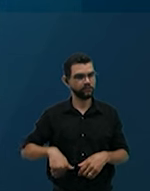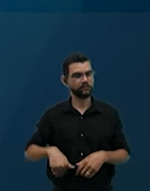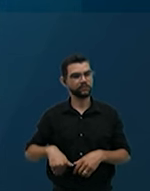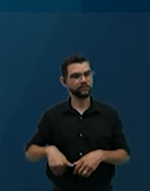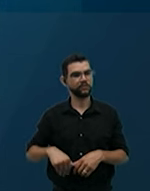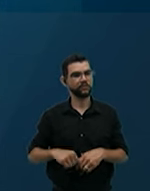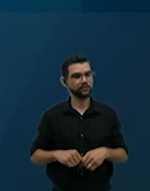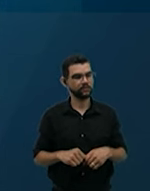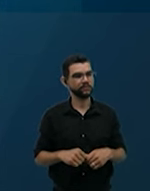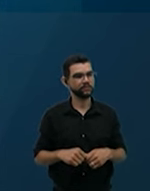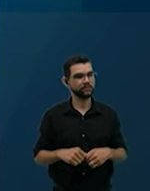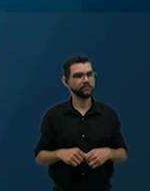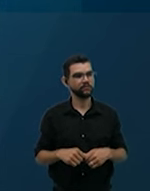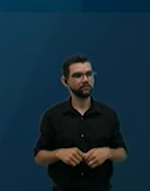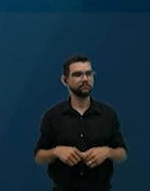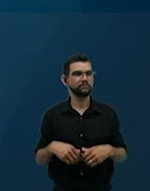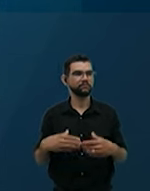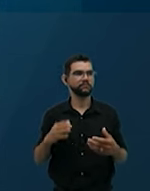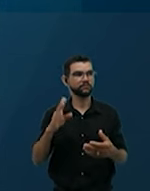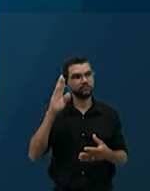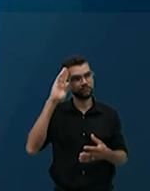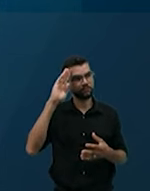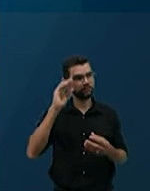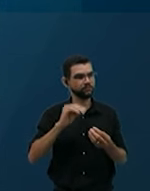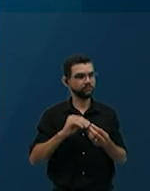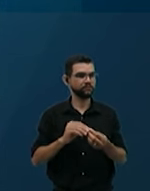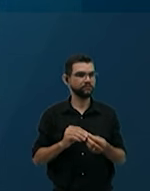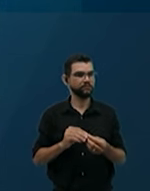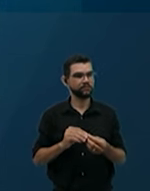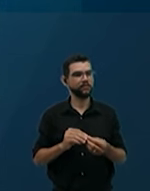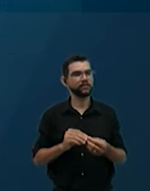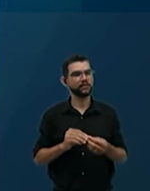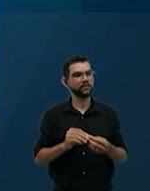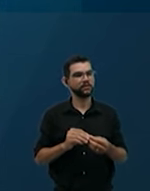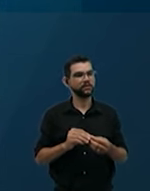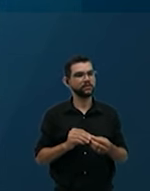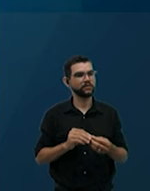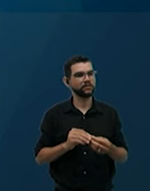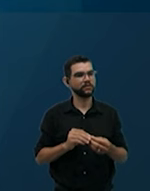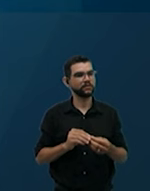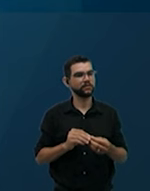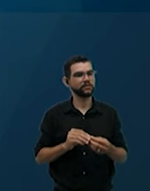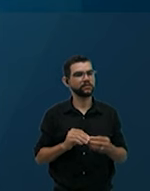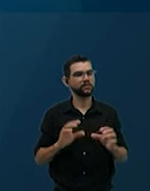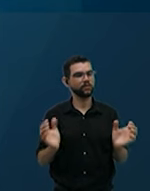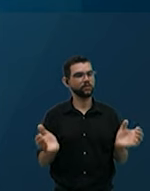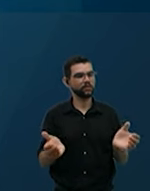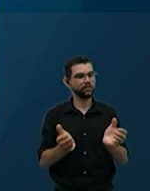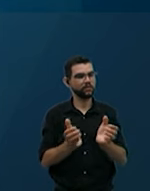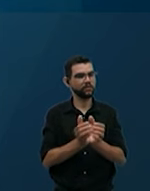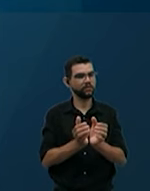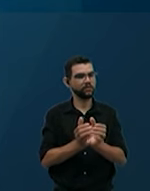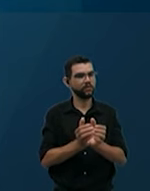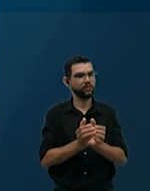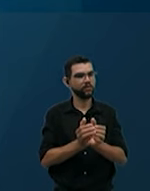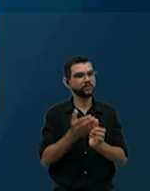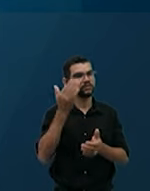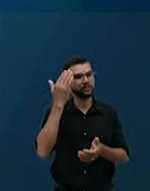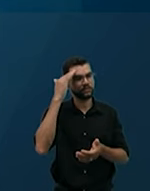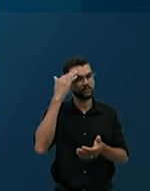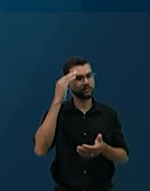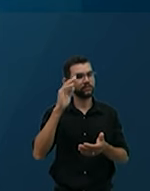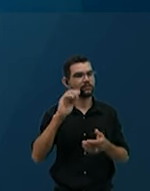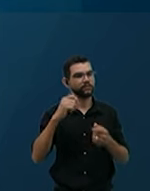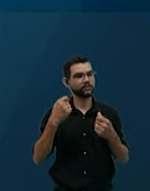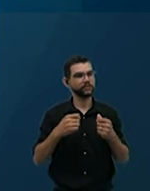Vejo que nesse cenário a Corte estabeleceu o entendimento de que o recebimento da reparação de que trata a Lei